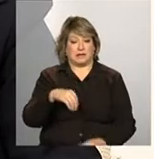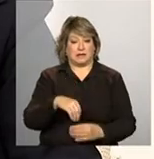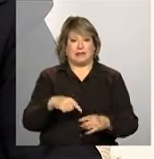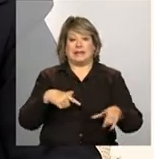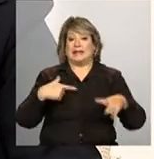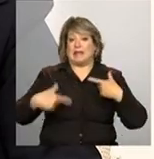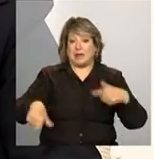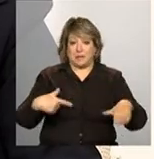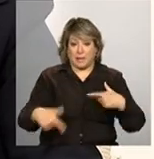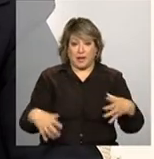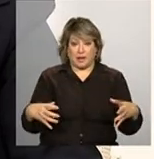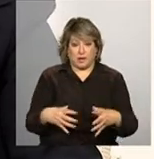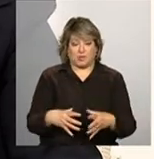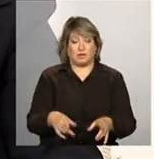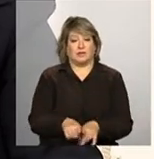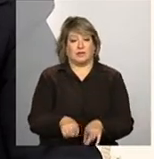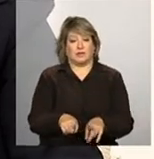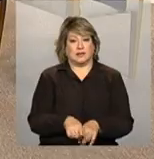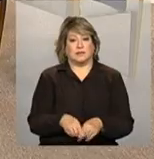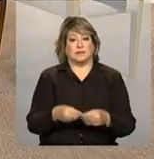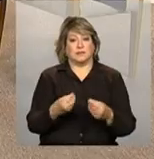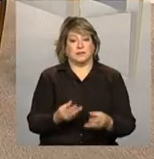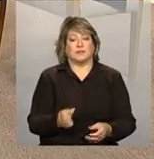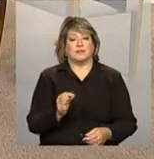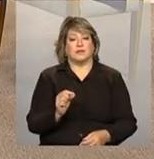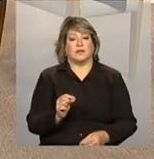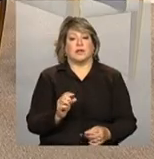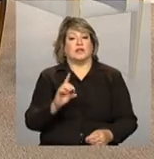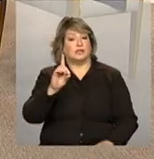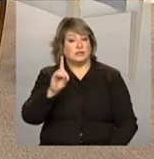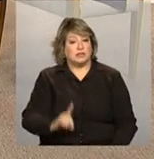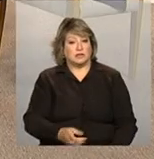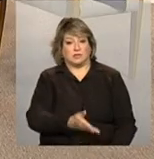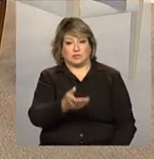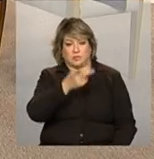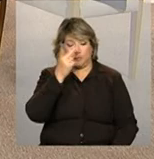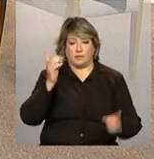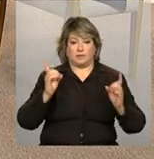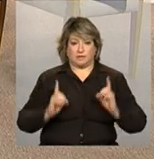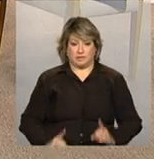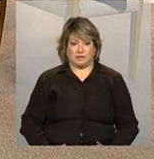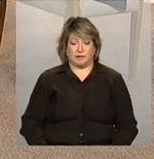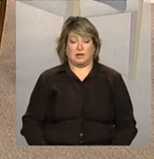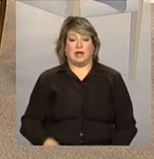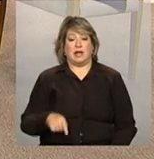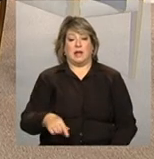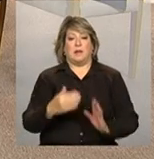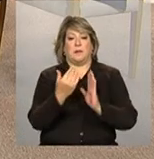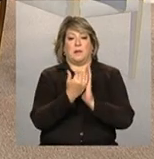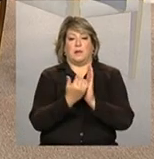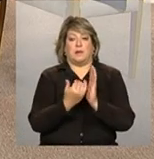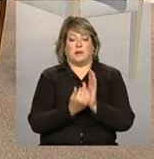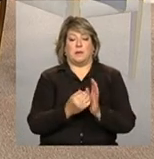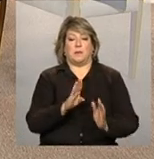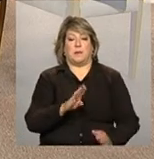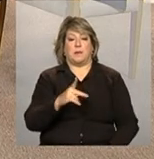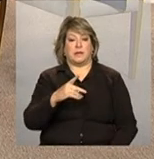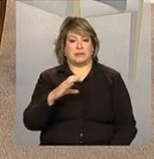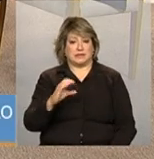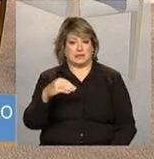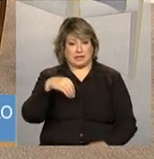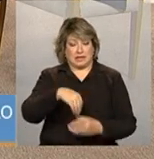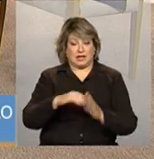da proteção social e a garantia de direitos desse público. Então, no programa BPC na Escola, se atende um